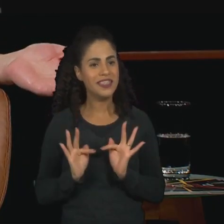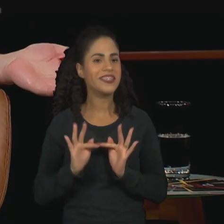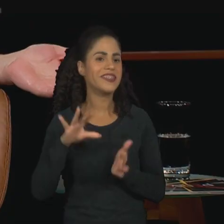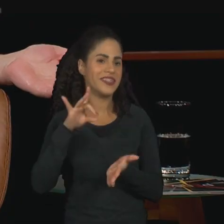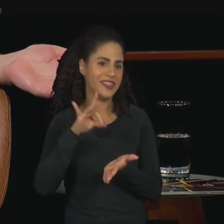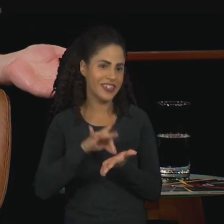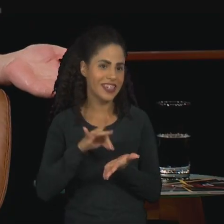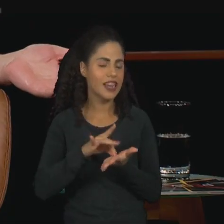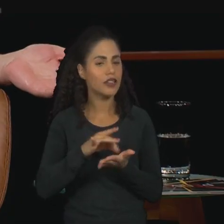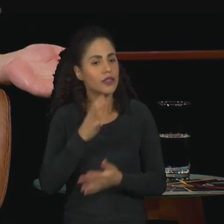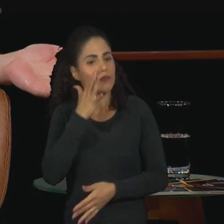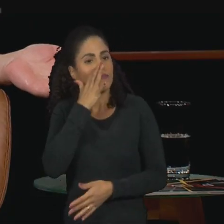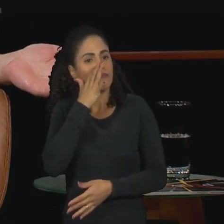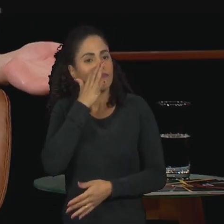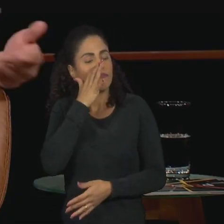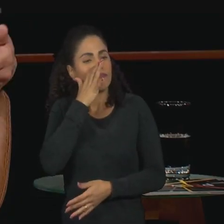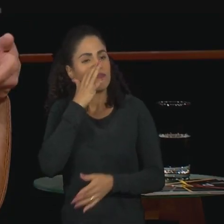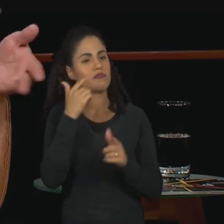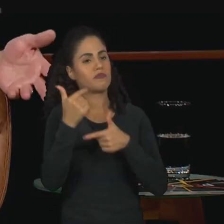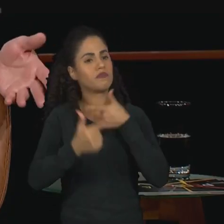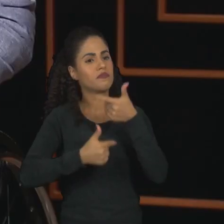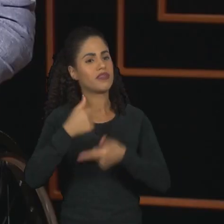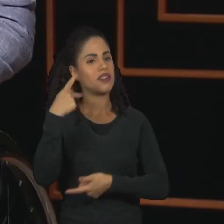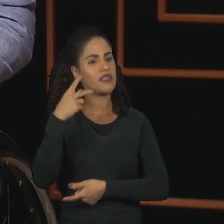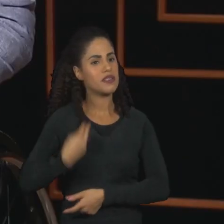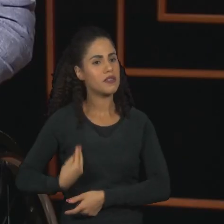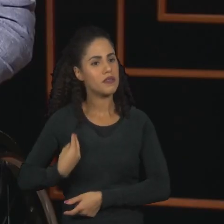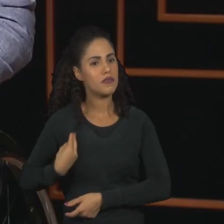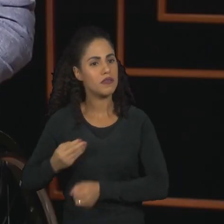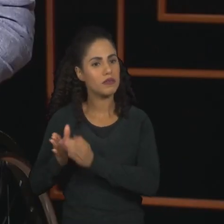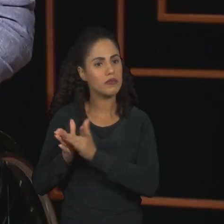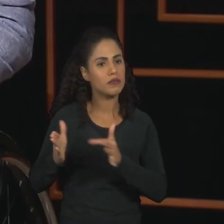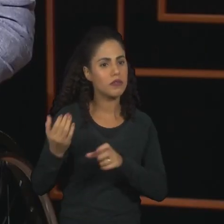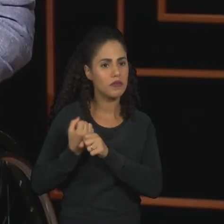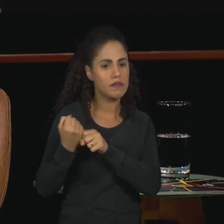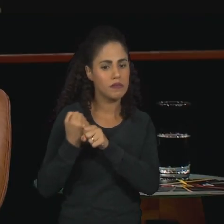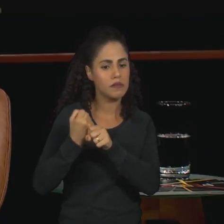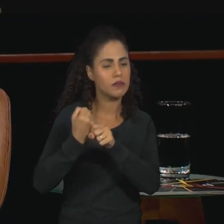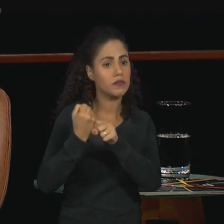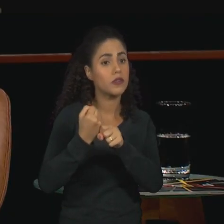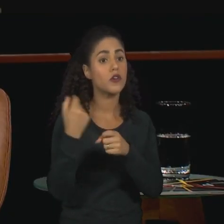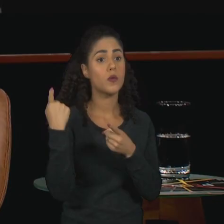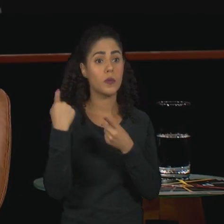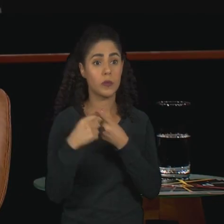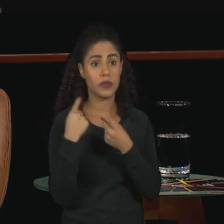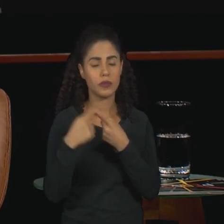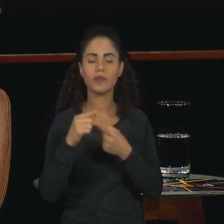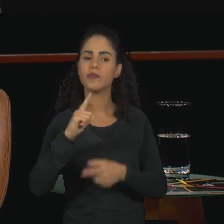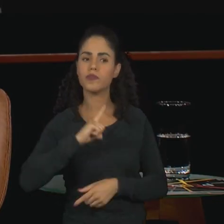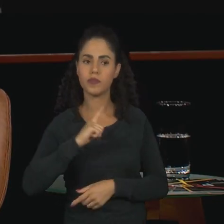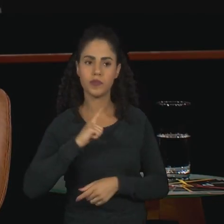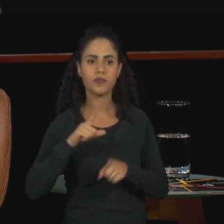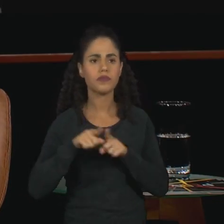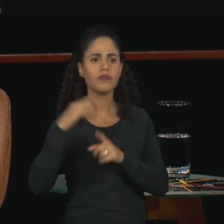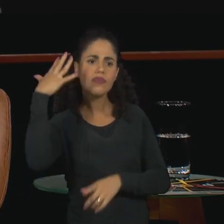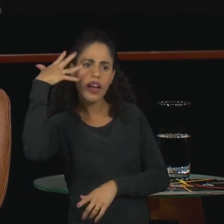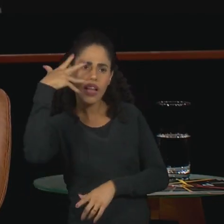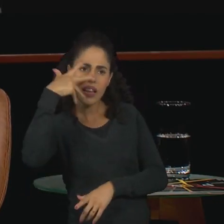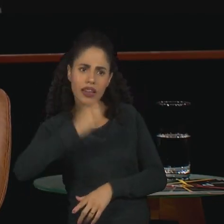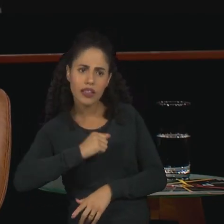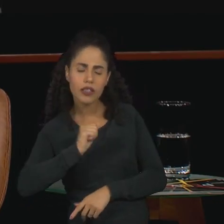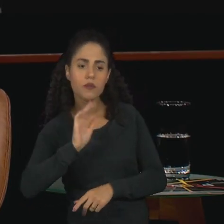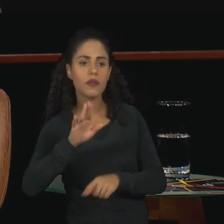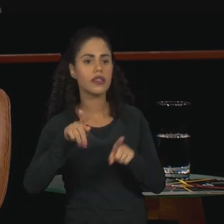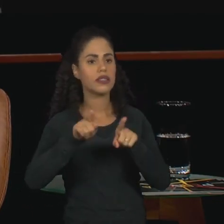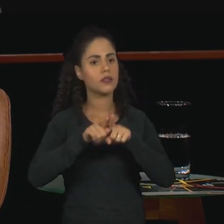expressar a admiração pela sua trajetória, pelas suas obras, porque elas estão imbuídas não só de beleza, mas também